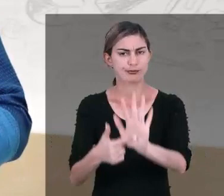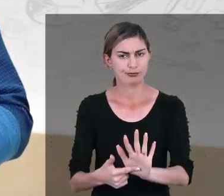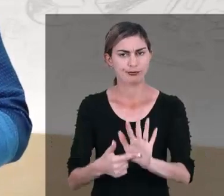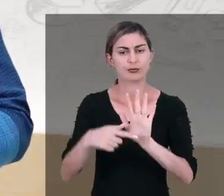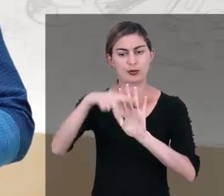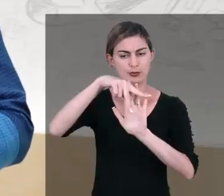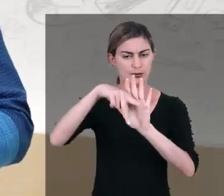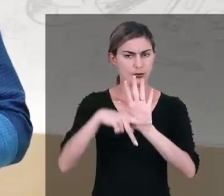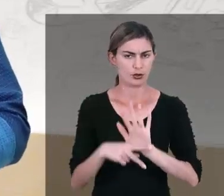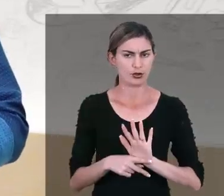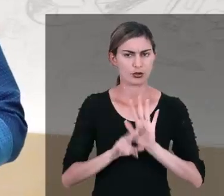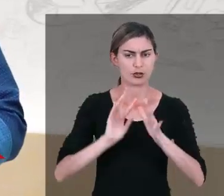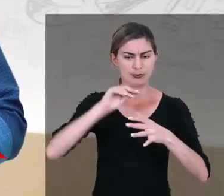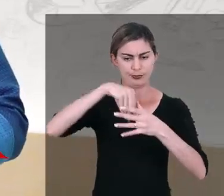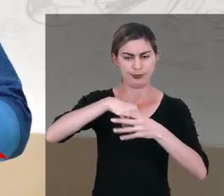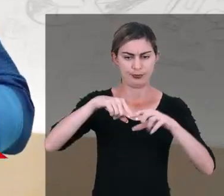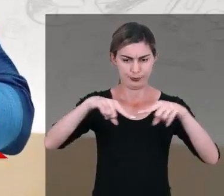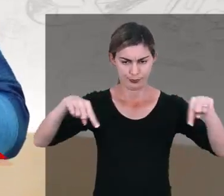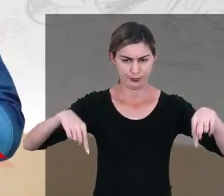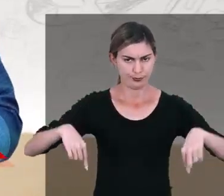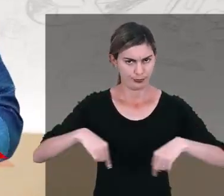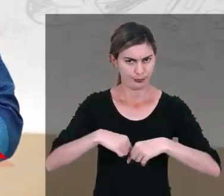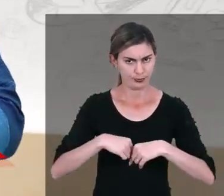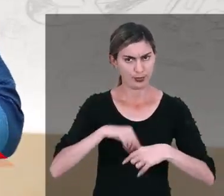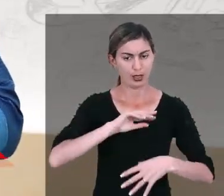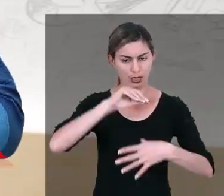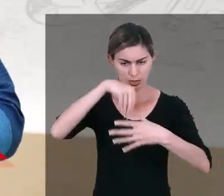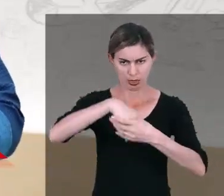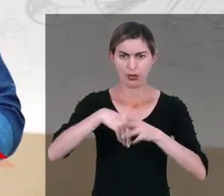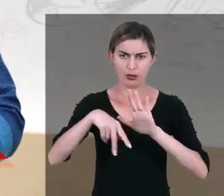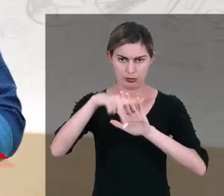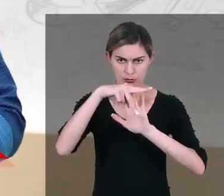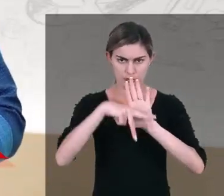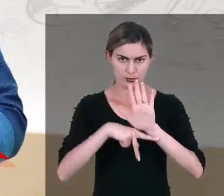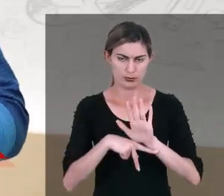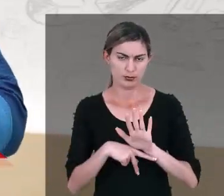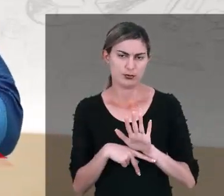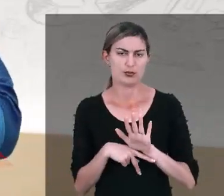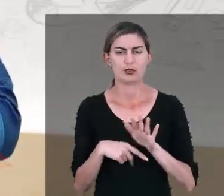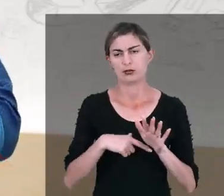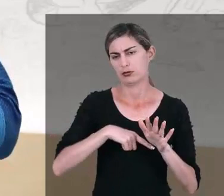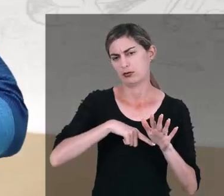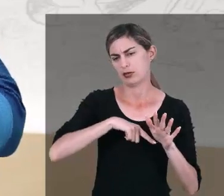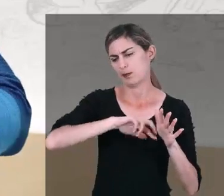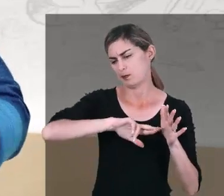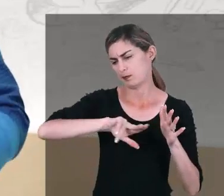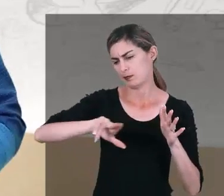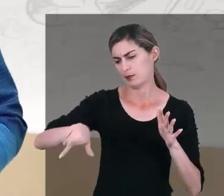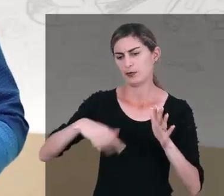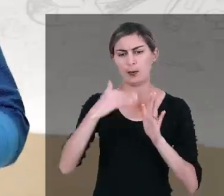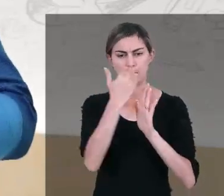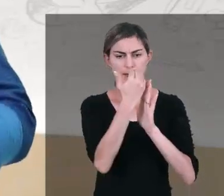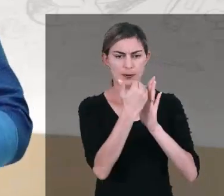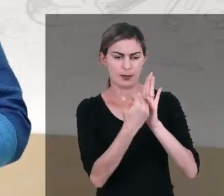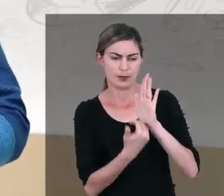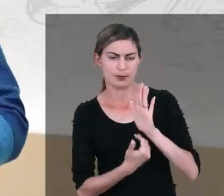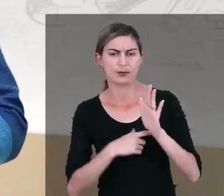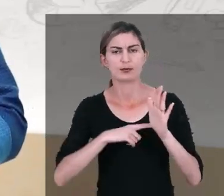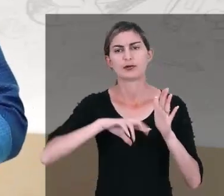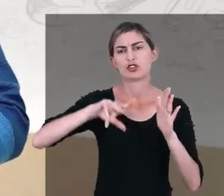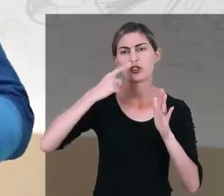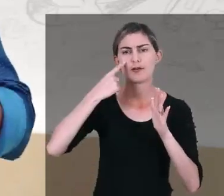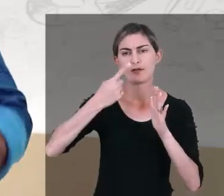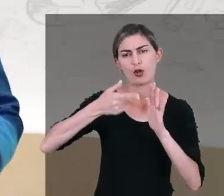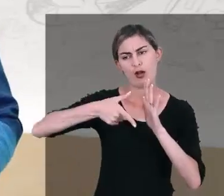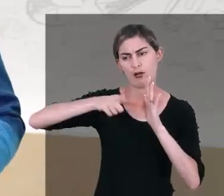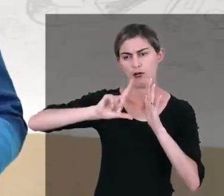apresentação do projeto de ambientação. Dentro desse projeto, nós temos uma série de etapas, como já foi visto